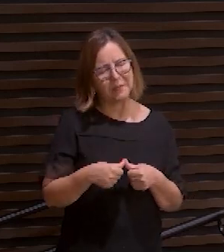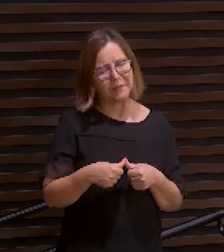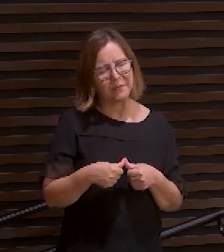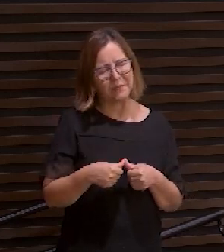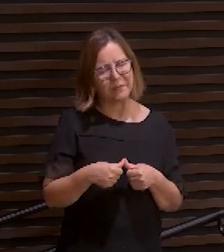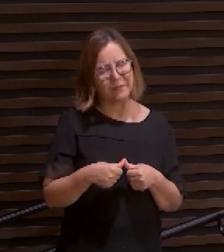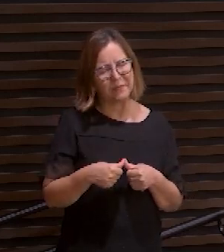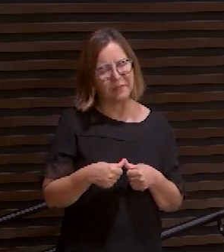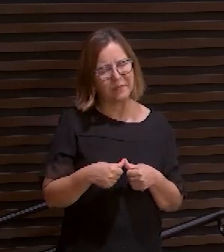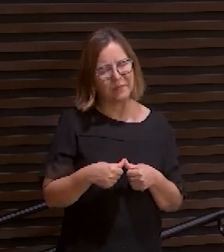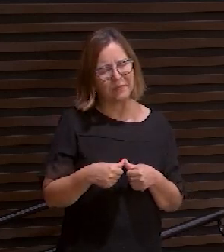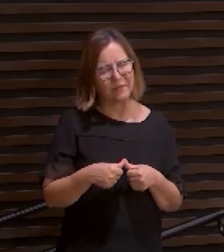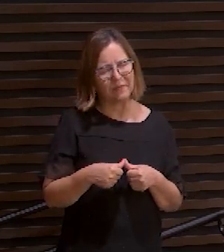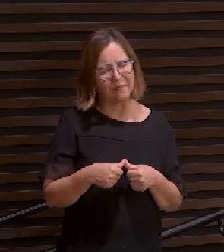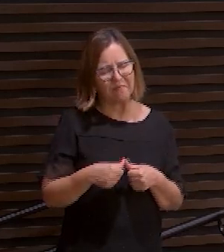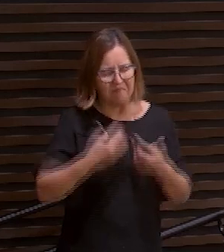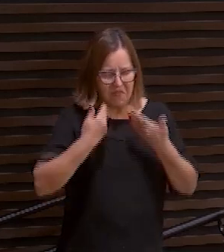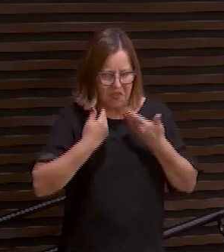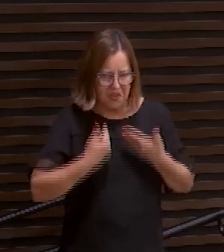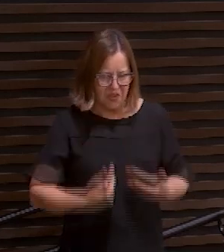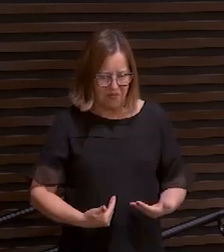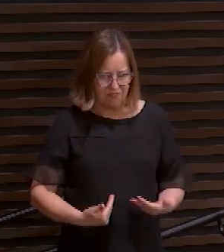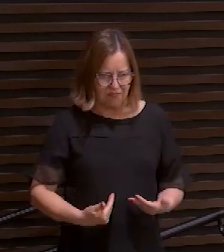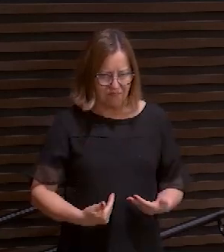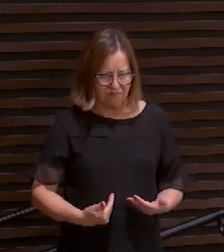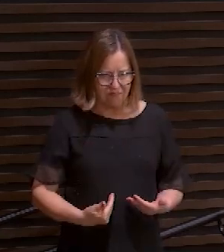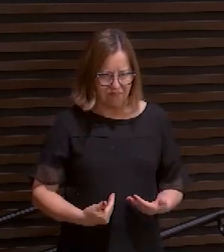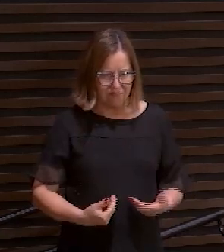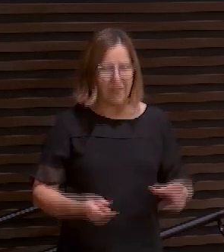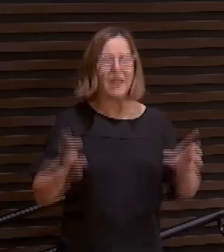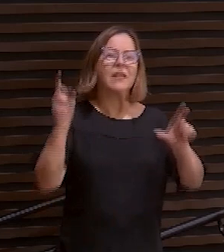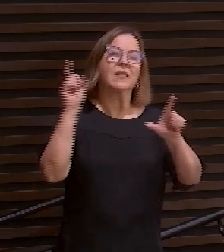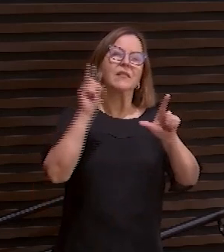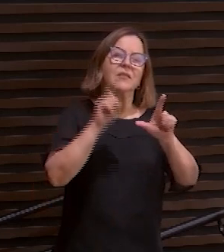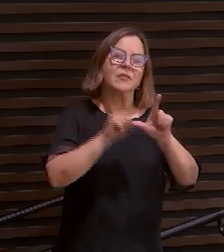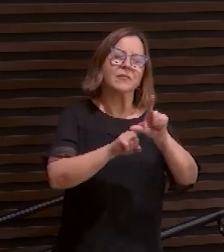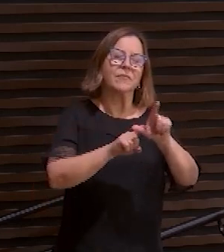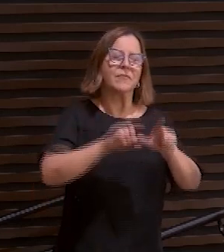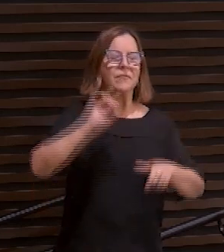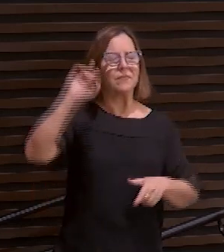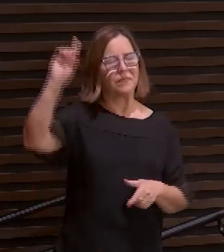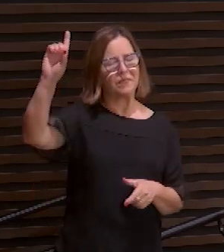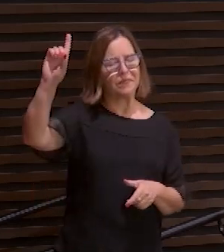este vaso frágil que depende de Ti. E aqui